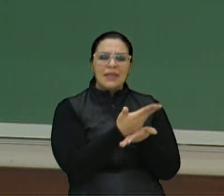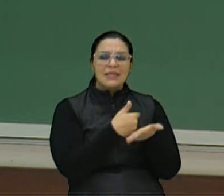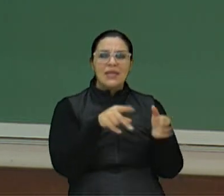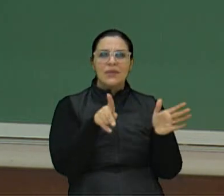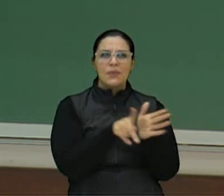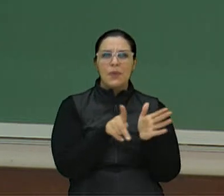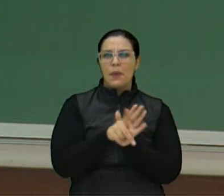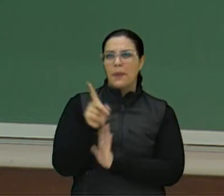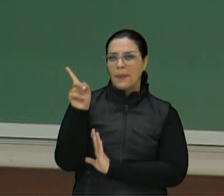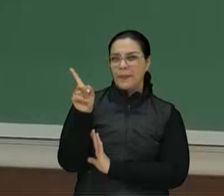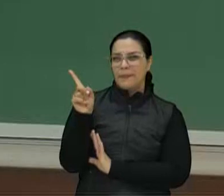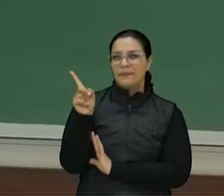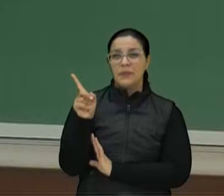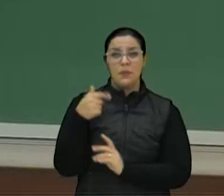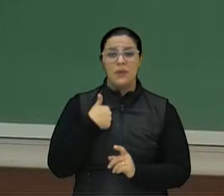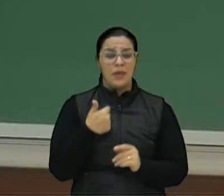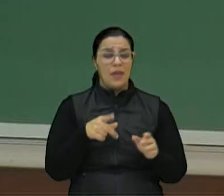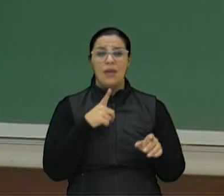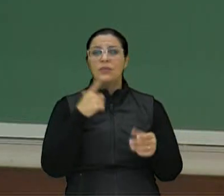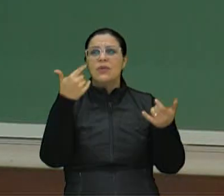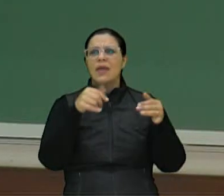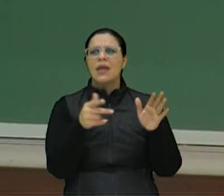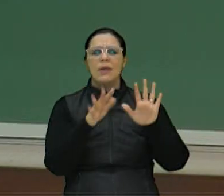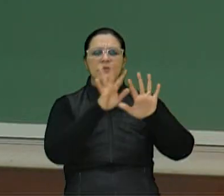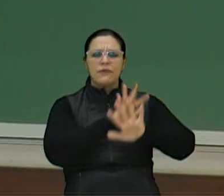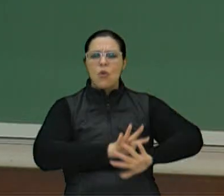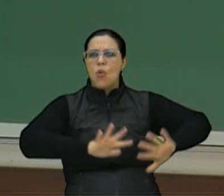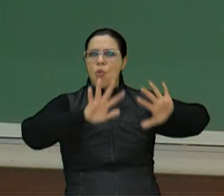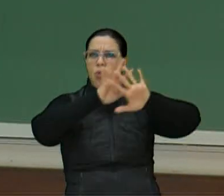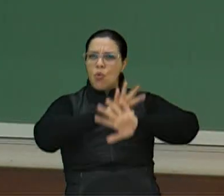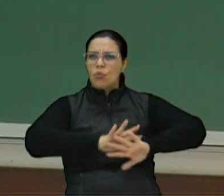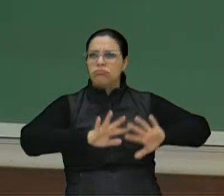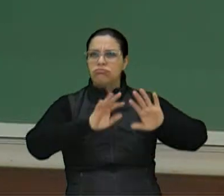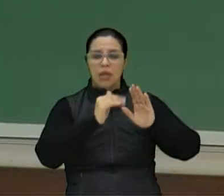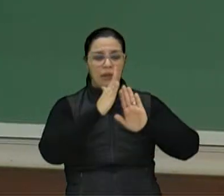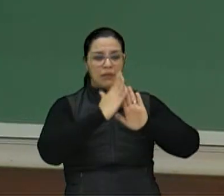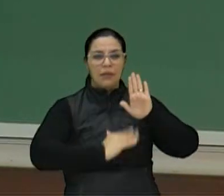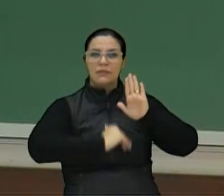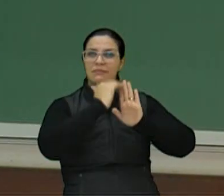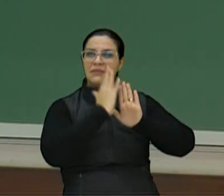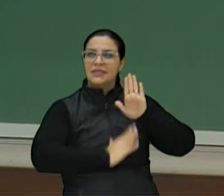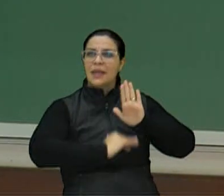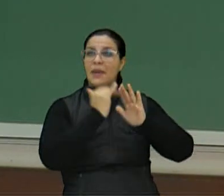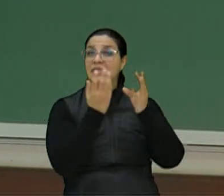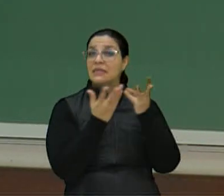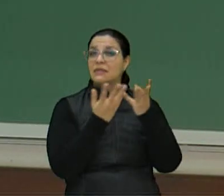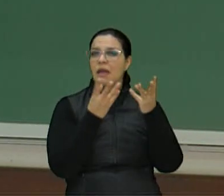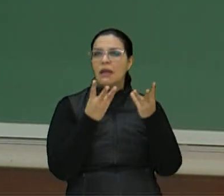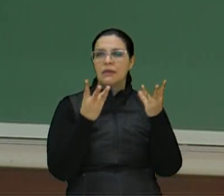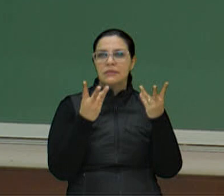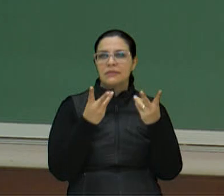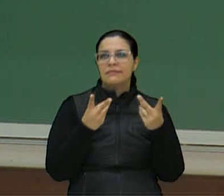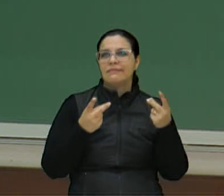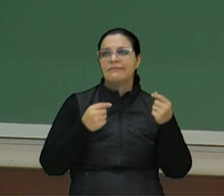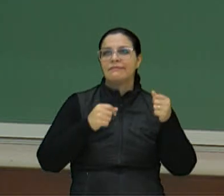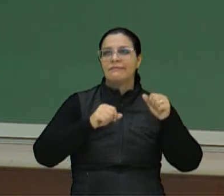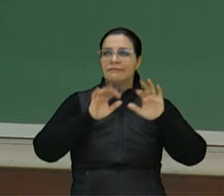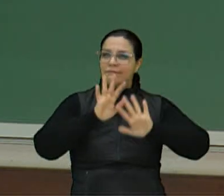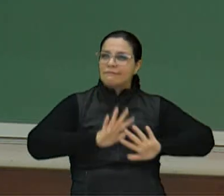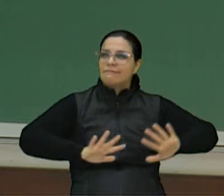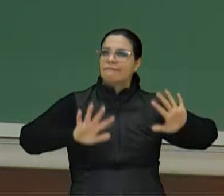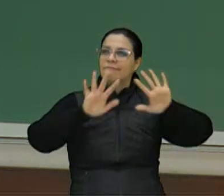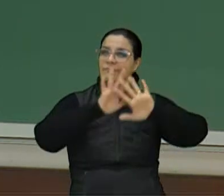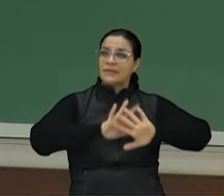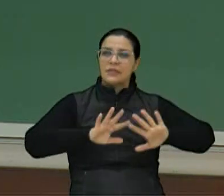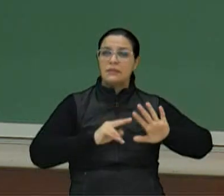em pinturas que querem construir fundos que têm tonalidades suaves e que não têm